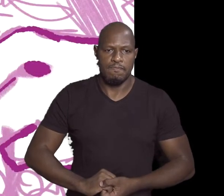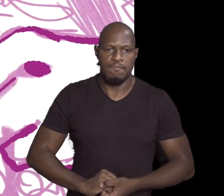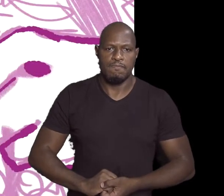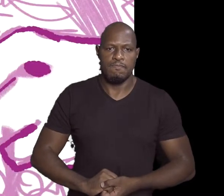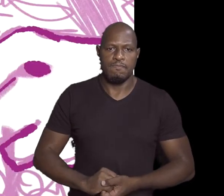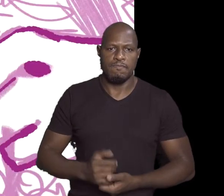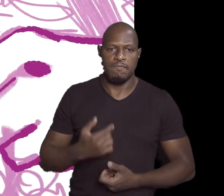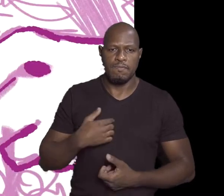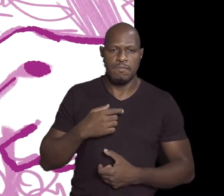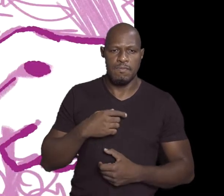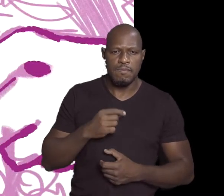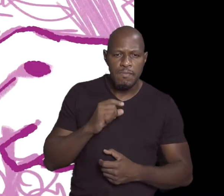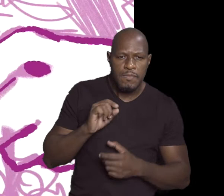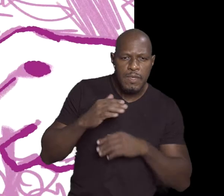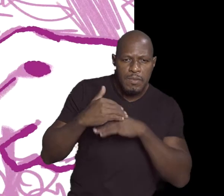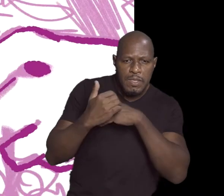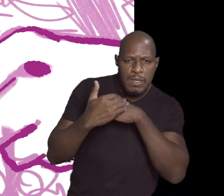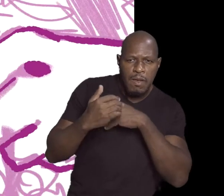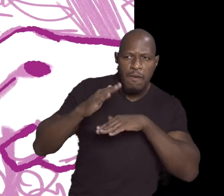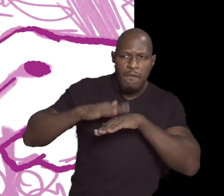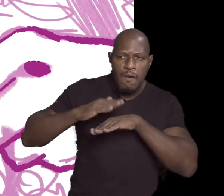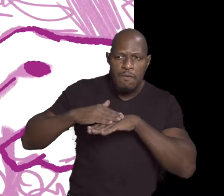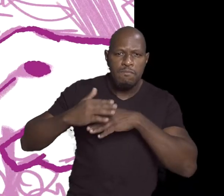no trabalho que me chamaram para fazer.